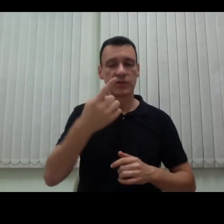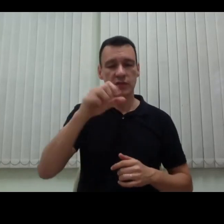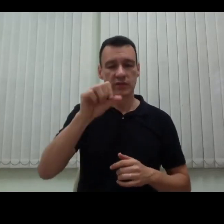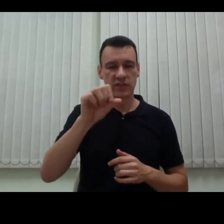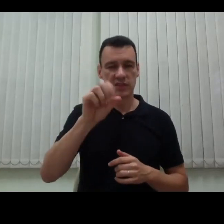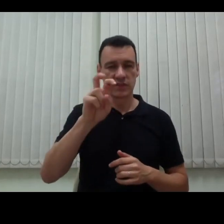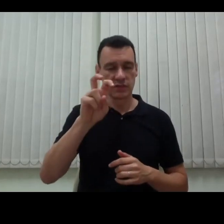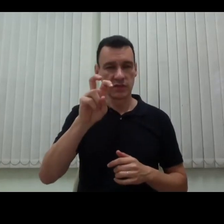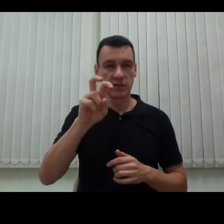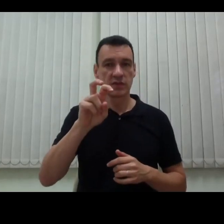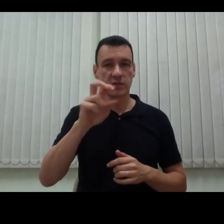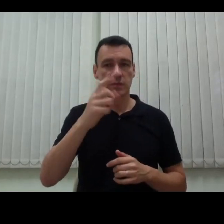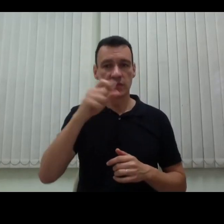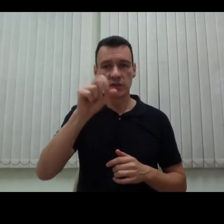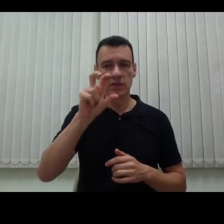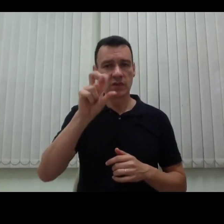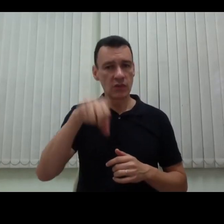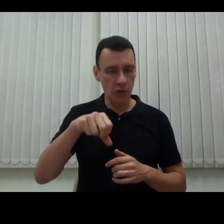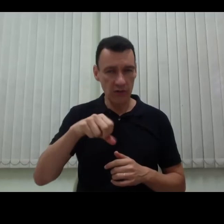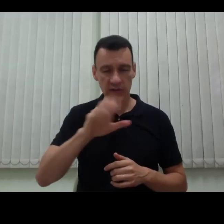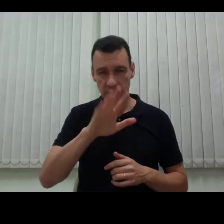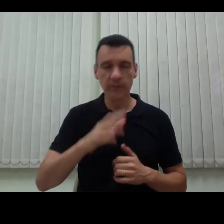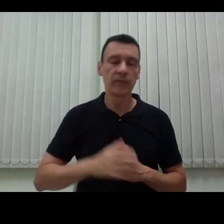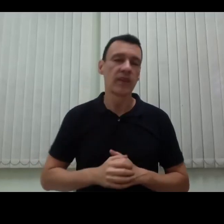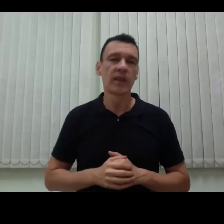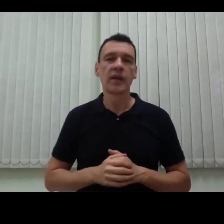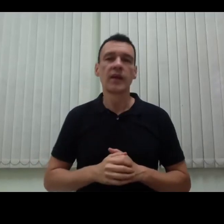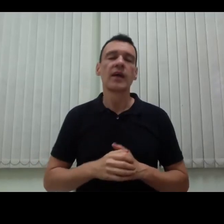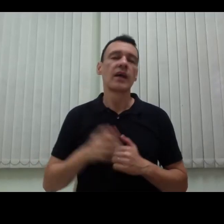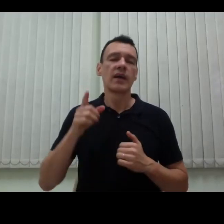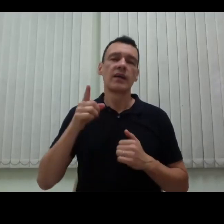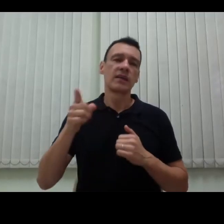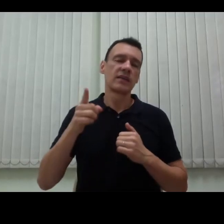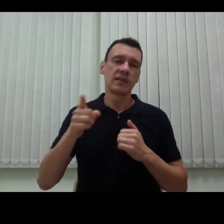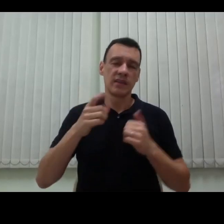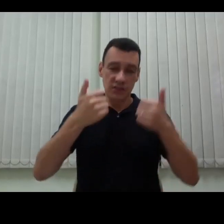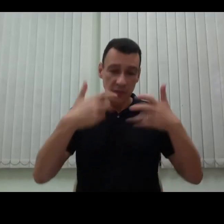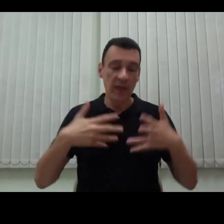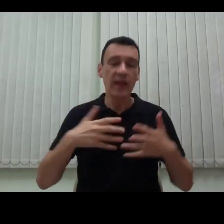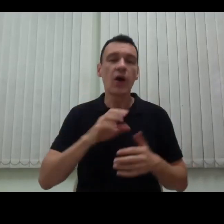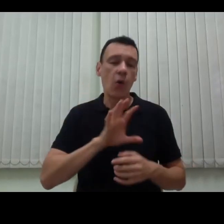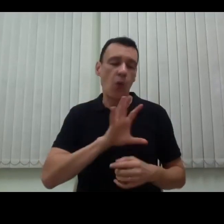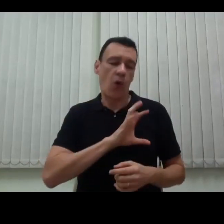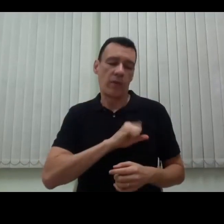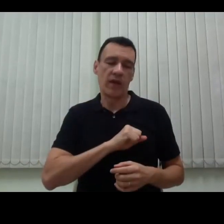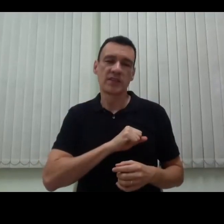e aí um romance que narra a história de Úrsula e